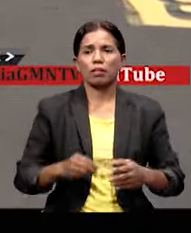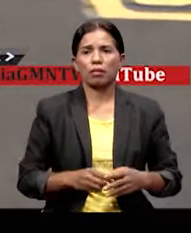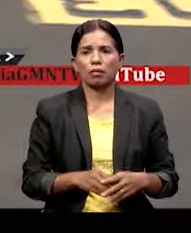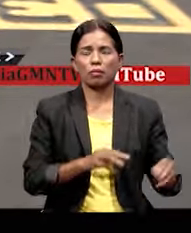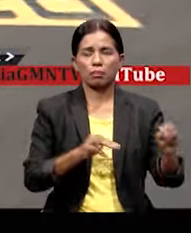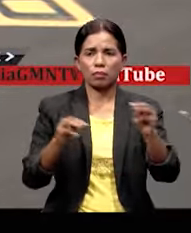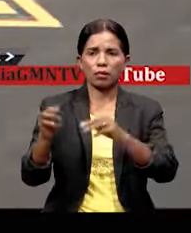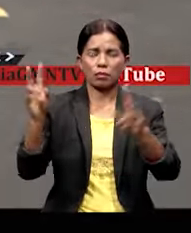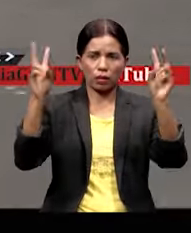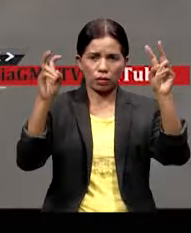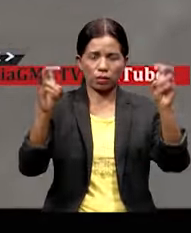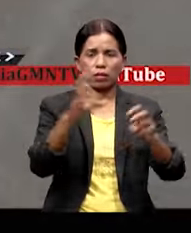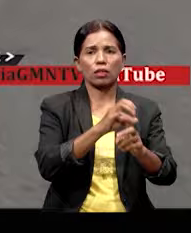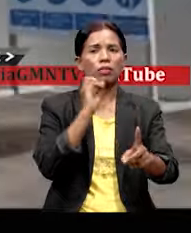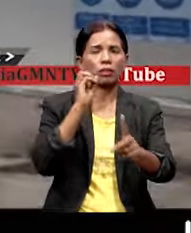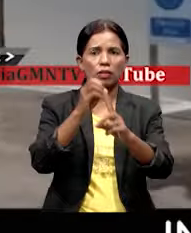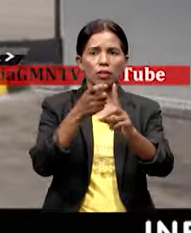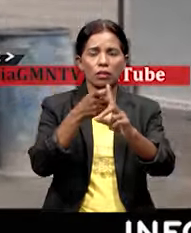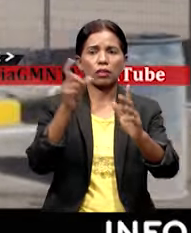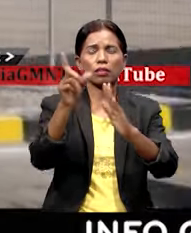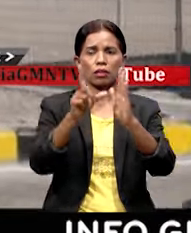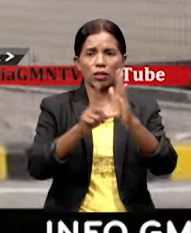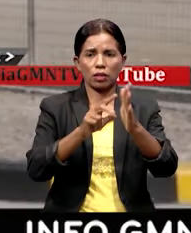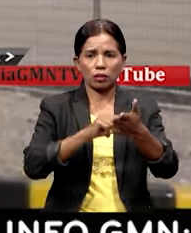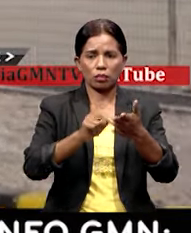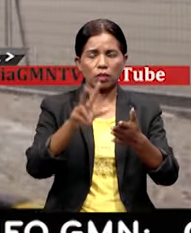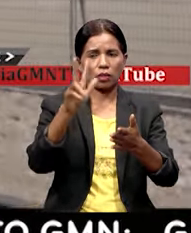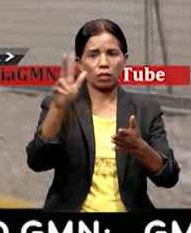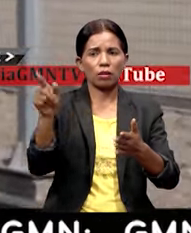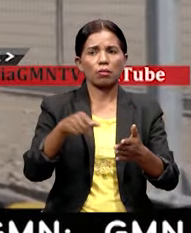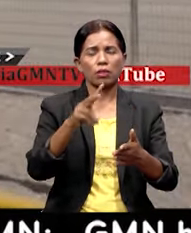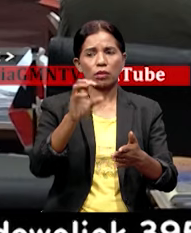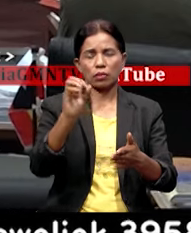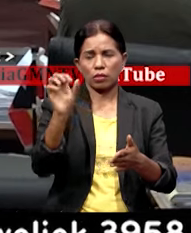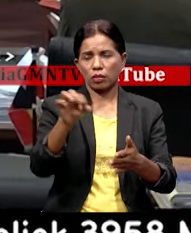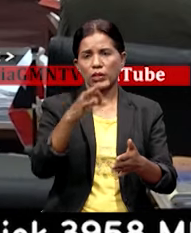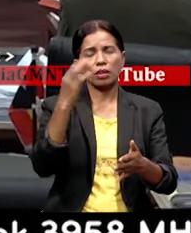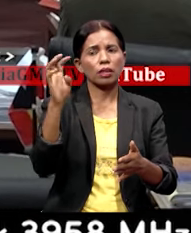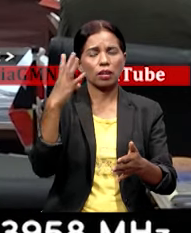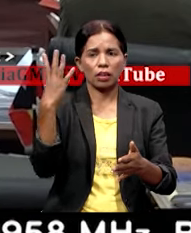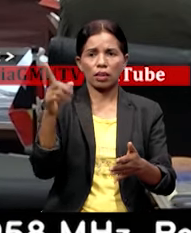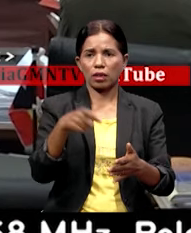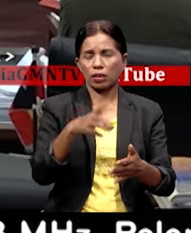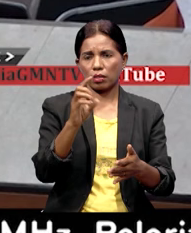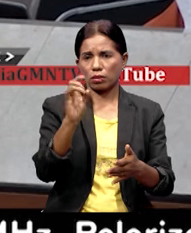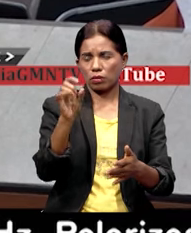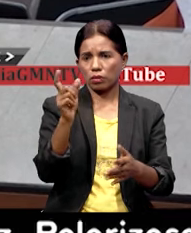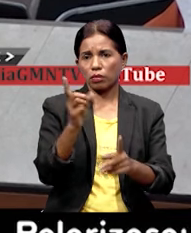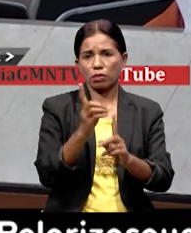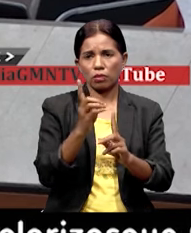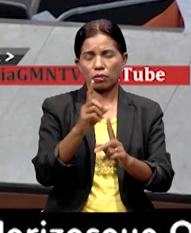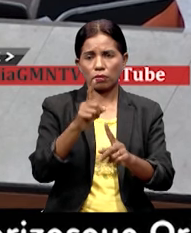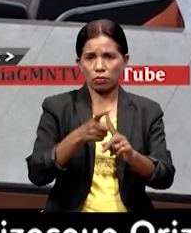banha título. Objetivo de alteração lei número Tolo para Rihundrua Sanolo Recinhat, Loron Sanolo Recinhualo, Fulan Junho, nebe cria